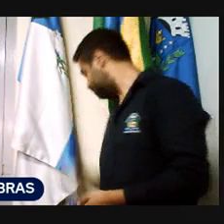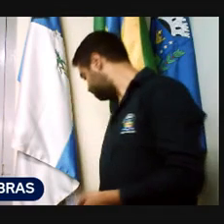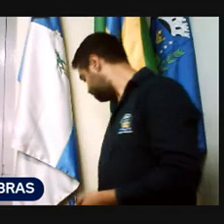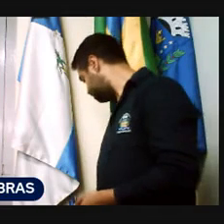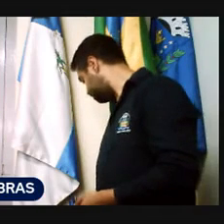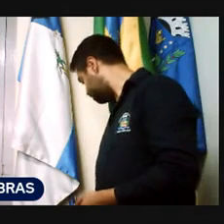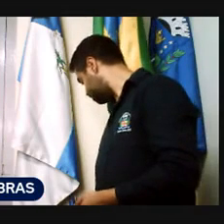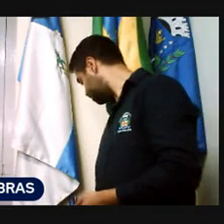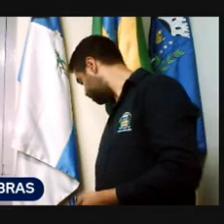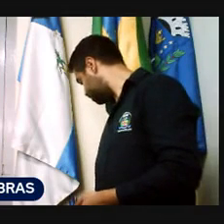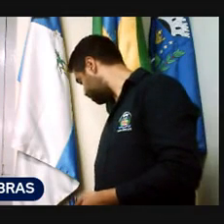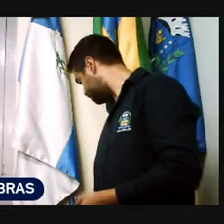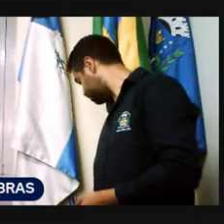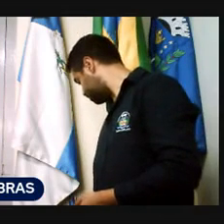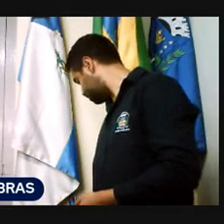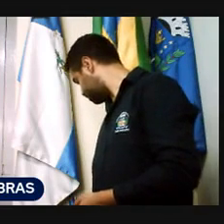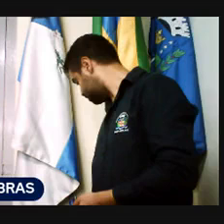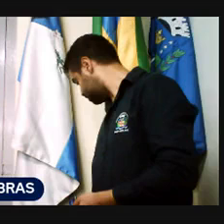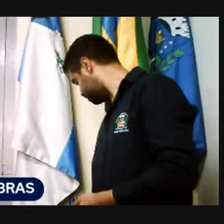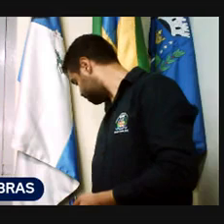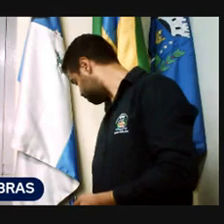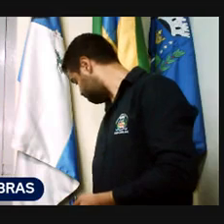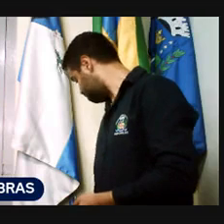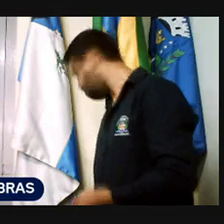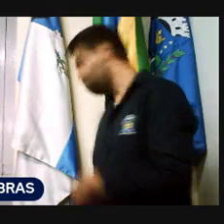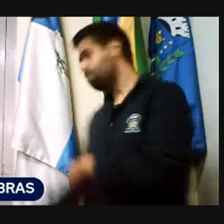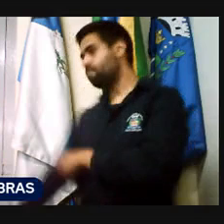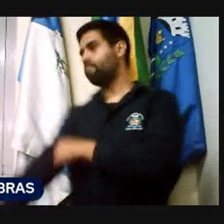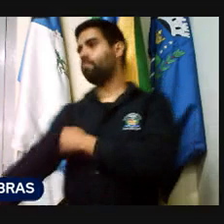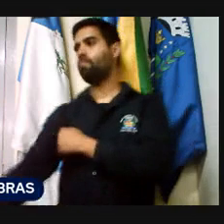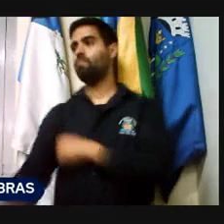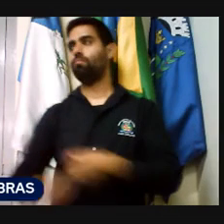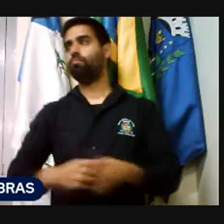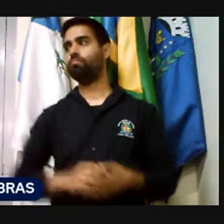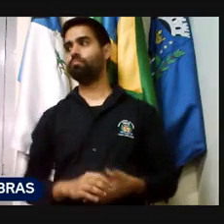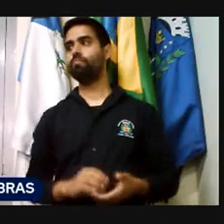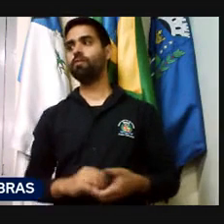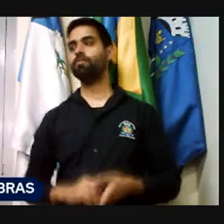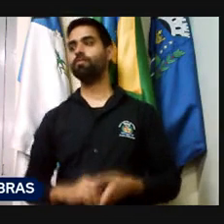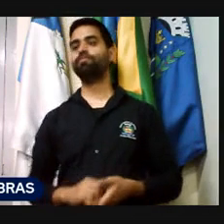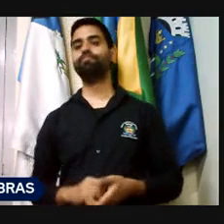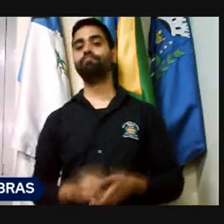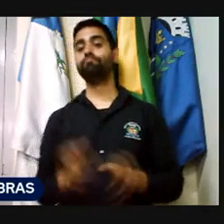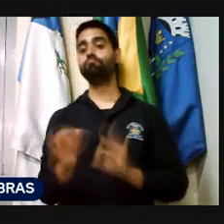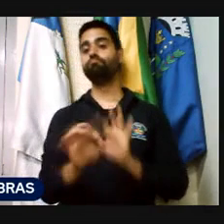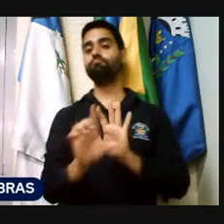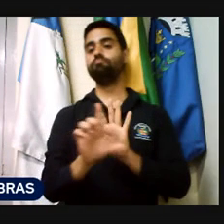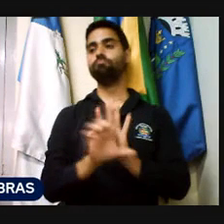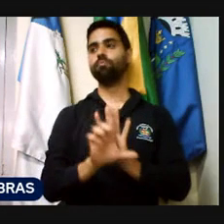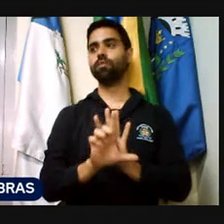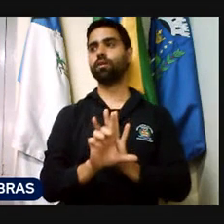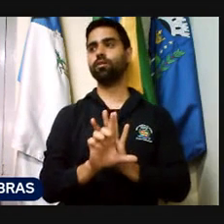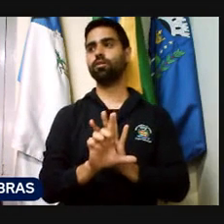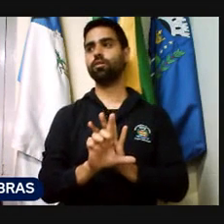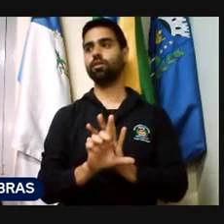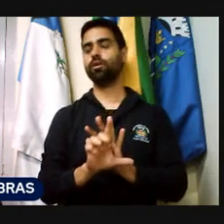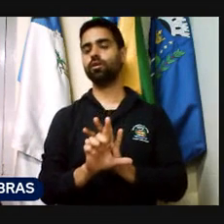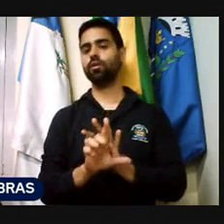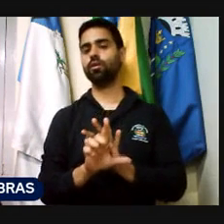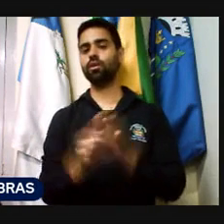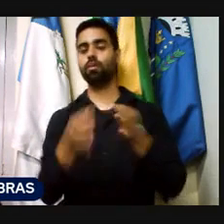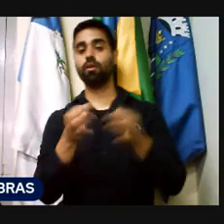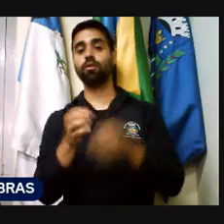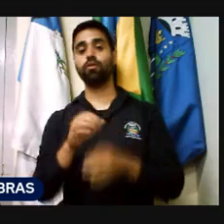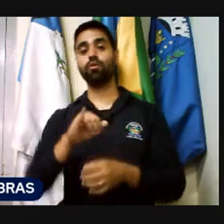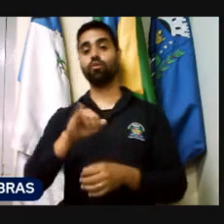Parecer da consultoria jurídica ao projeto de lei ordinária número 35. Da legitimidade do parecer da